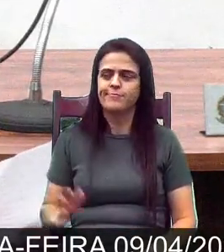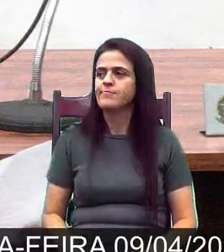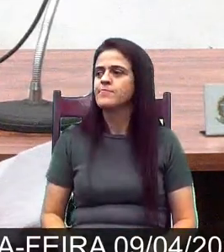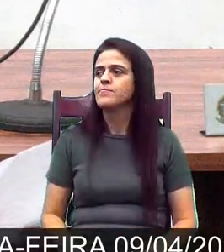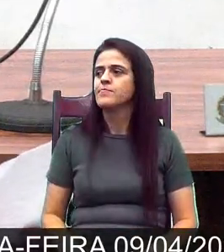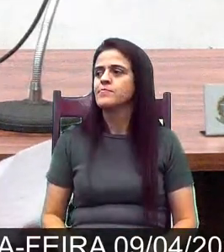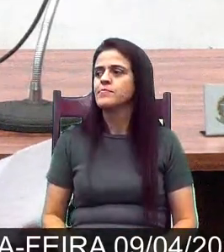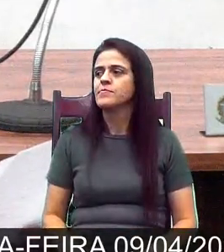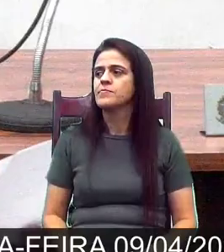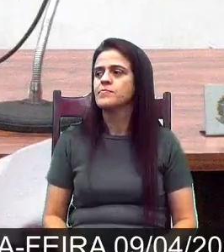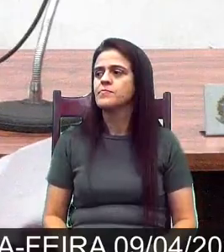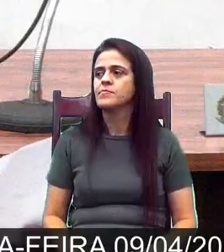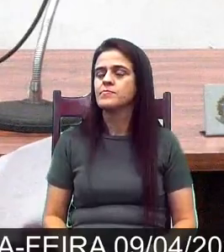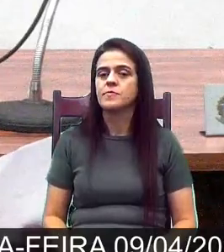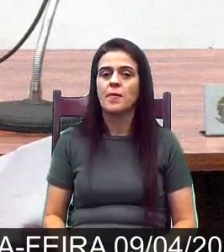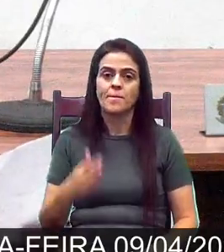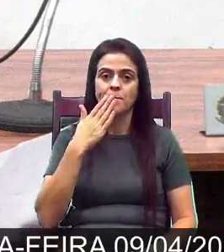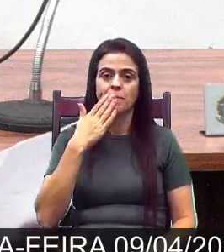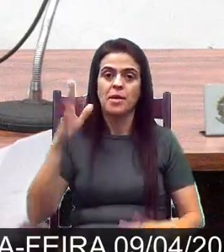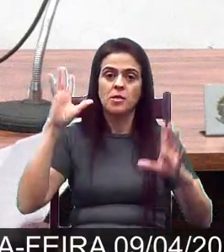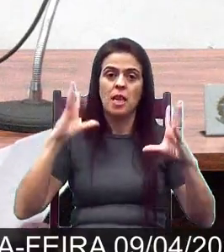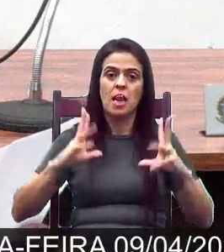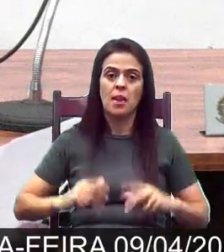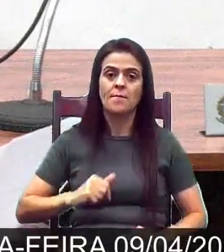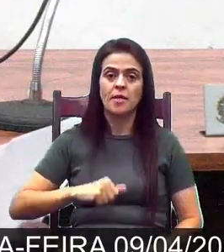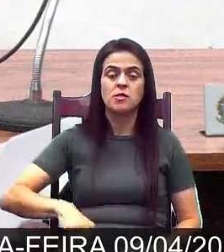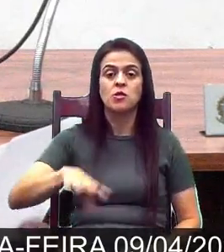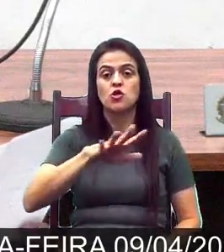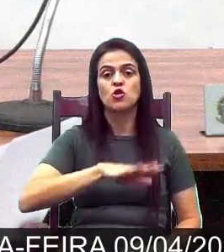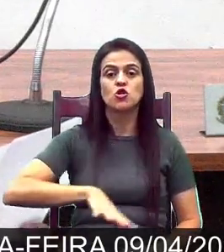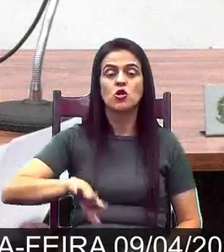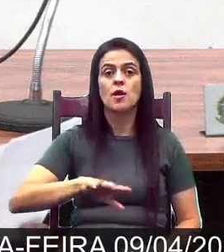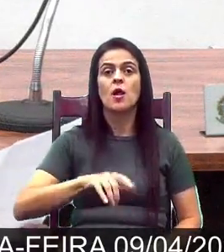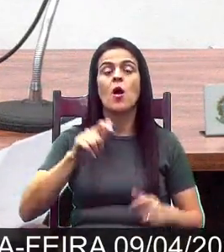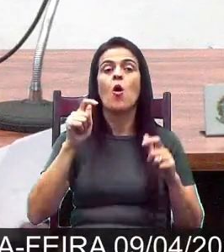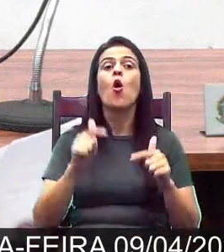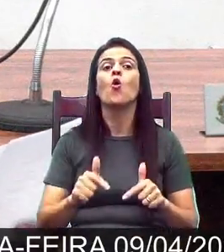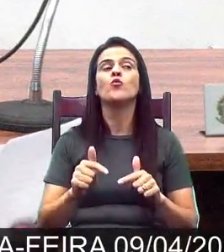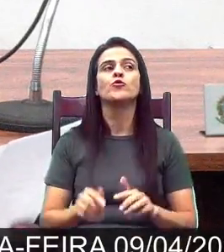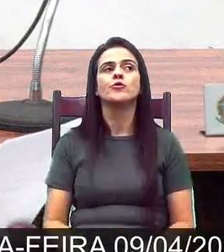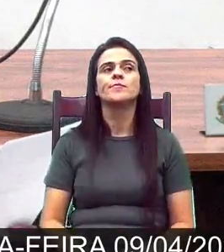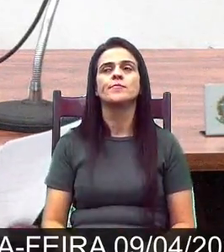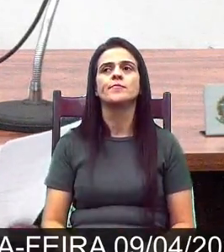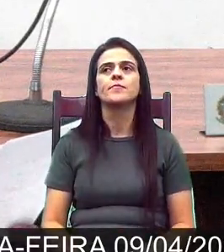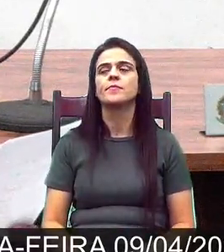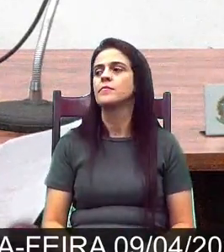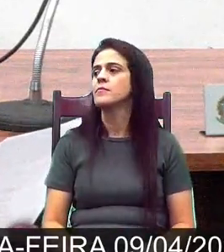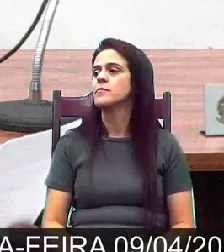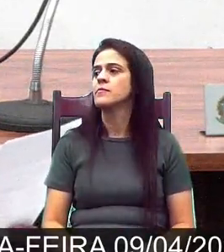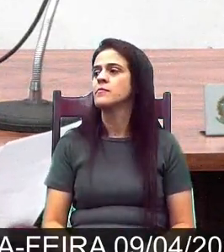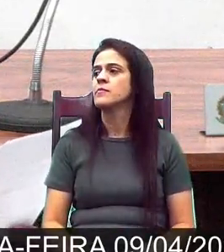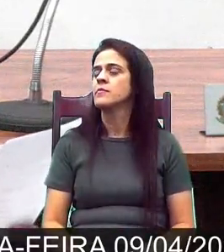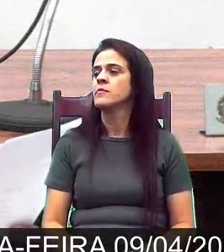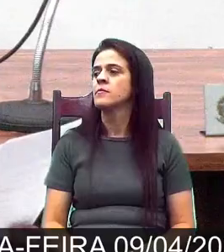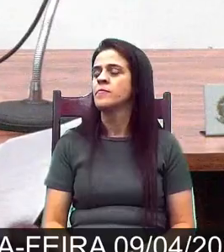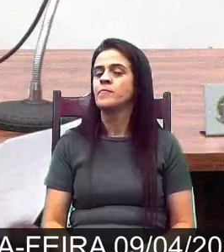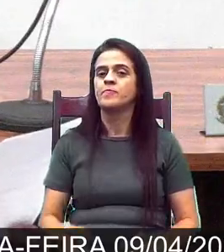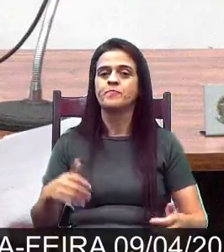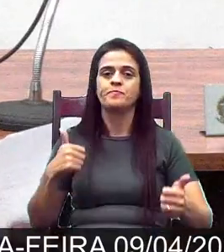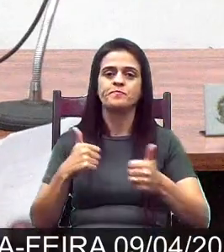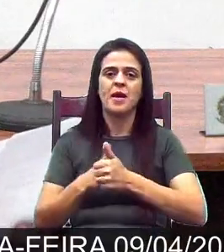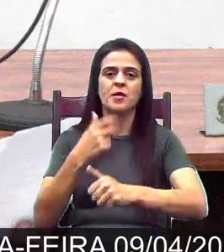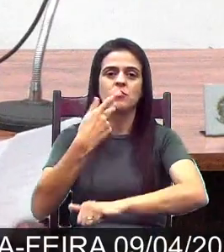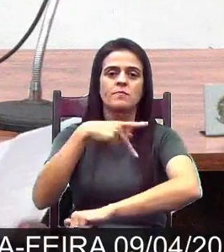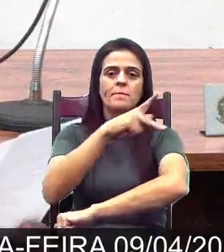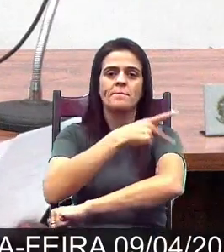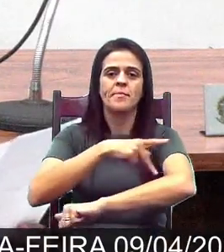Aqui, ó, solicitar a limpeza geral nas proximidades do bosque Vereda